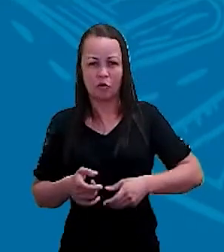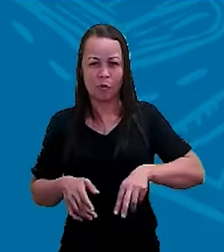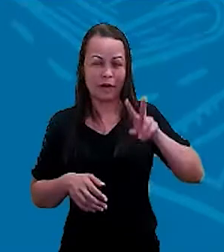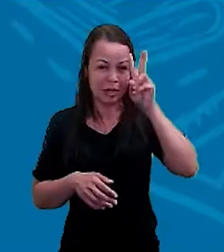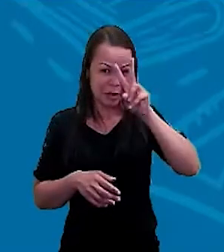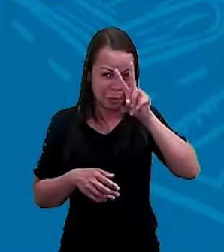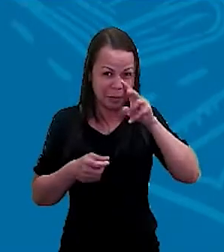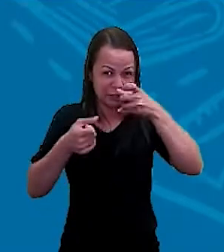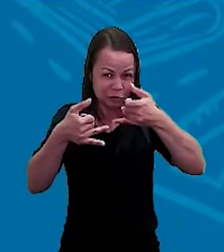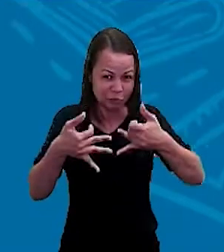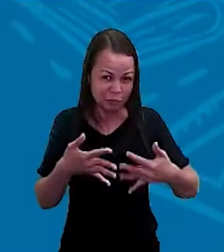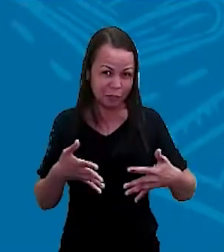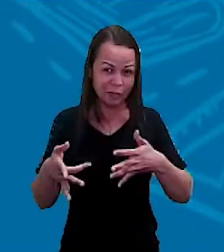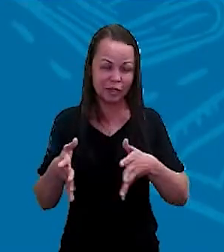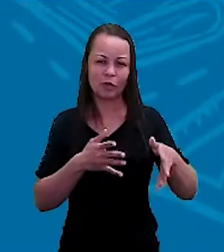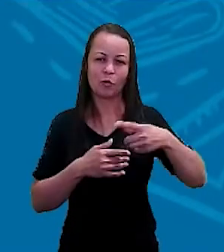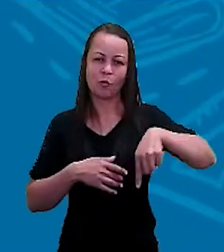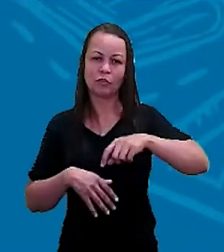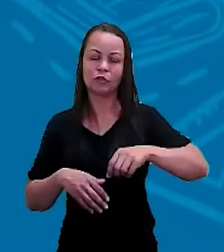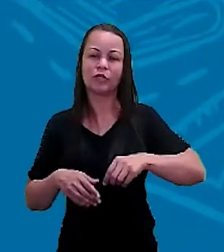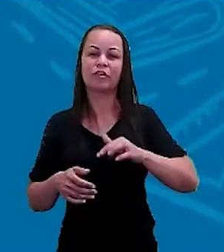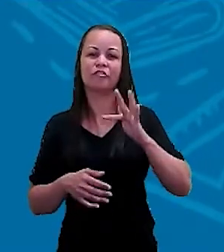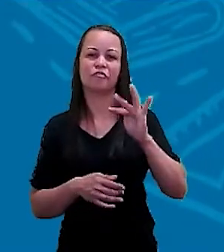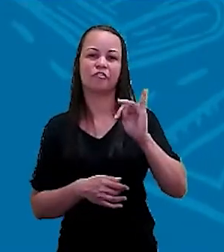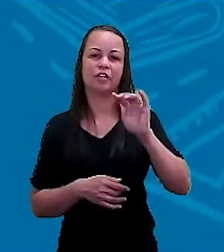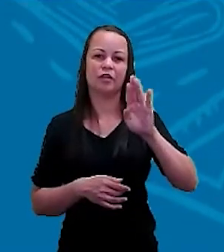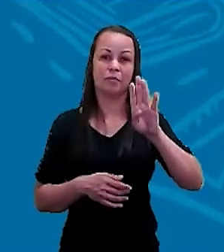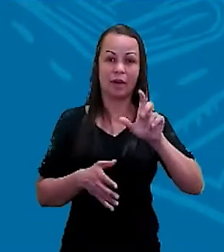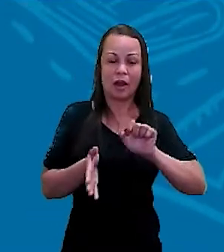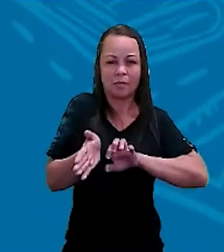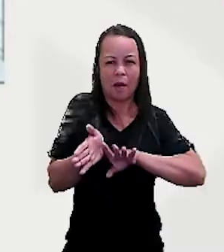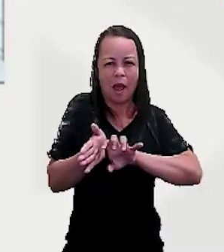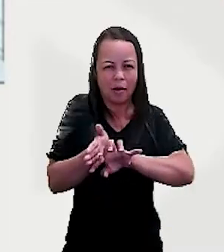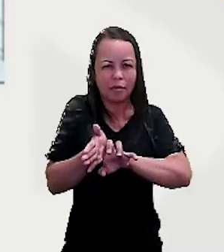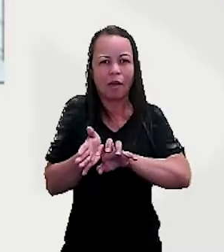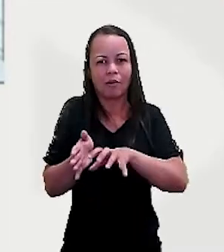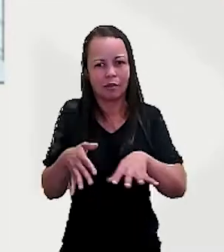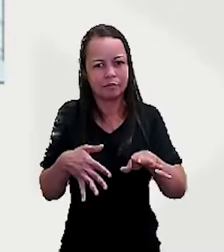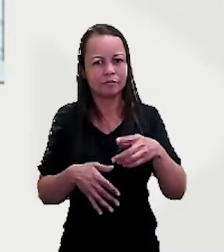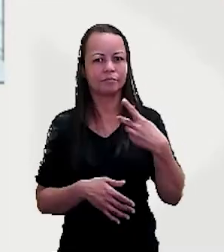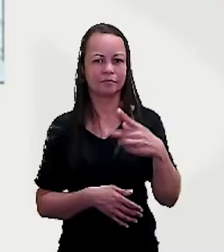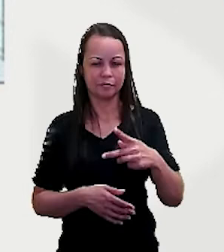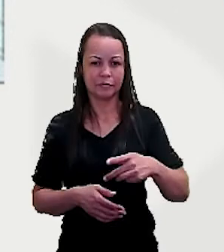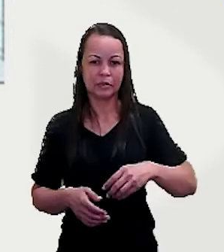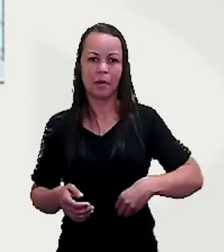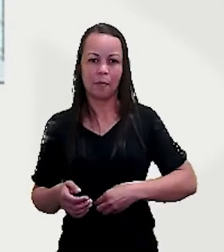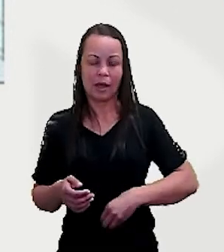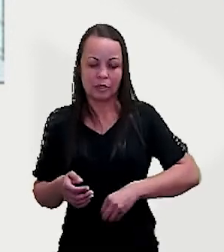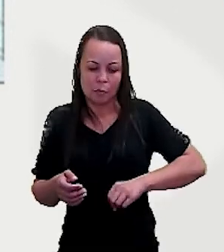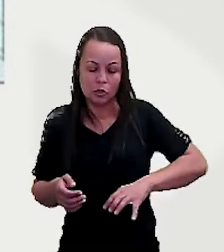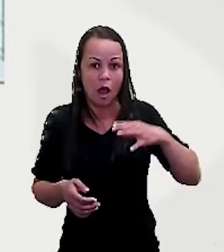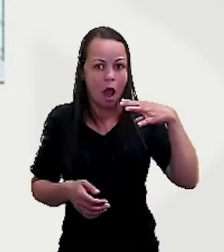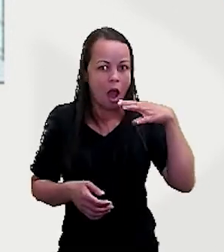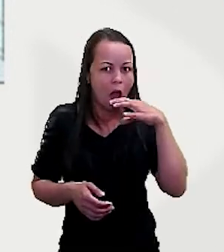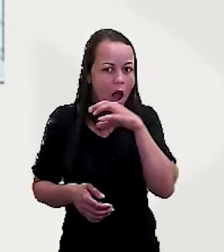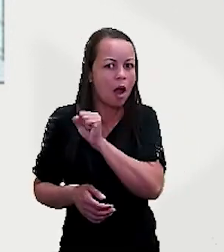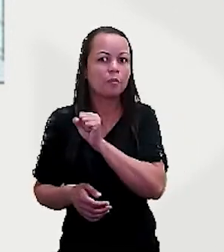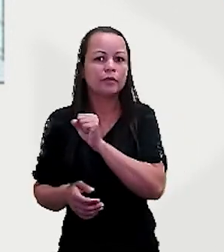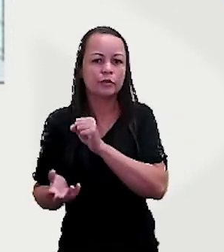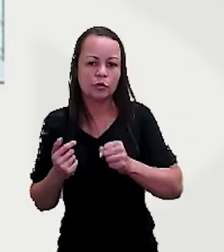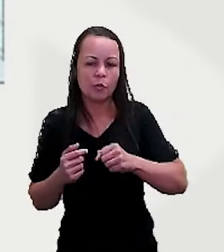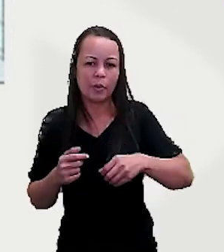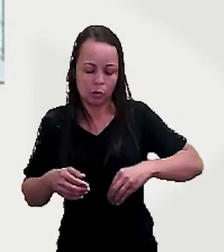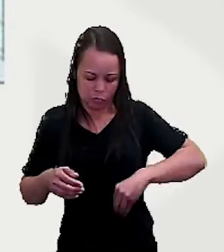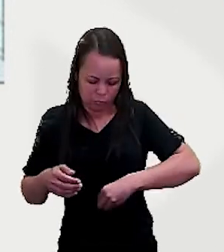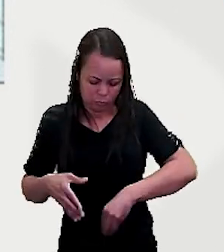bolo fecal, porque está sendo absorvido, vai ficar apenas o quê? Fibra e o quê? Muita bactéria. Olha, passa muito rápido pelo intestino, muitas vezes causado,